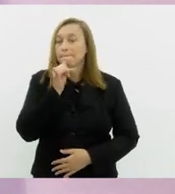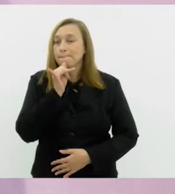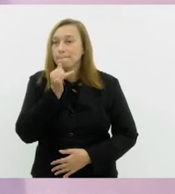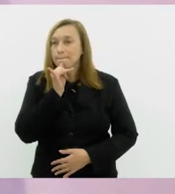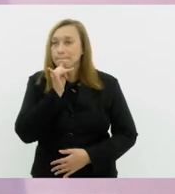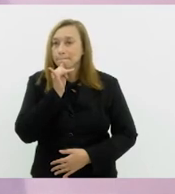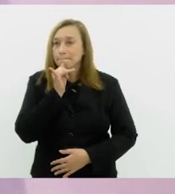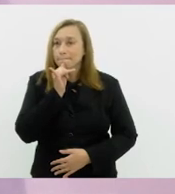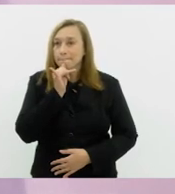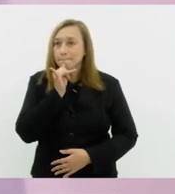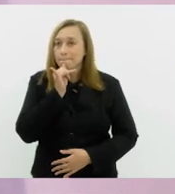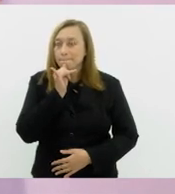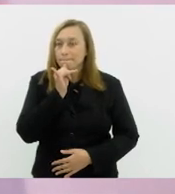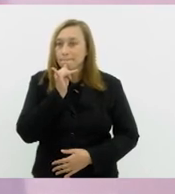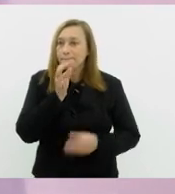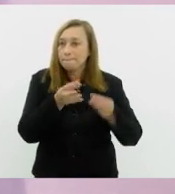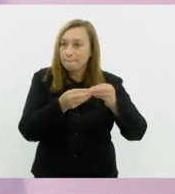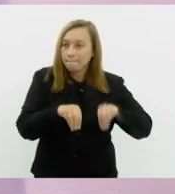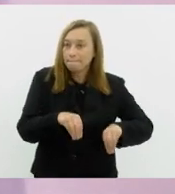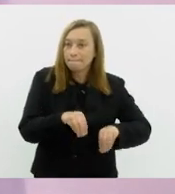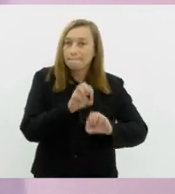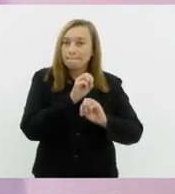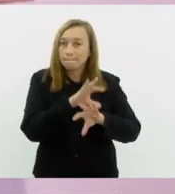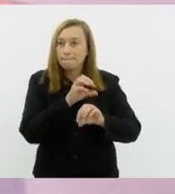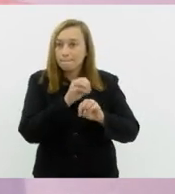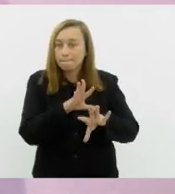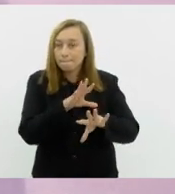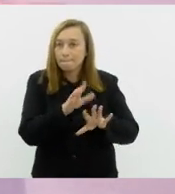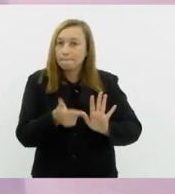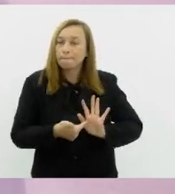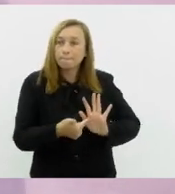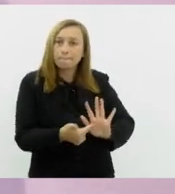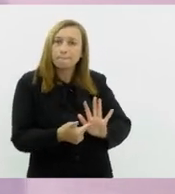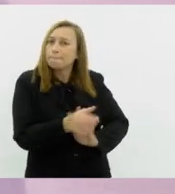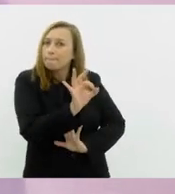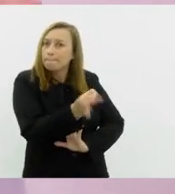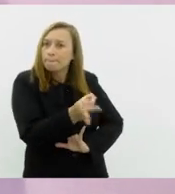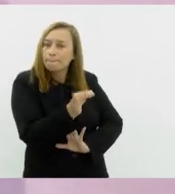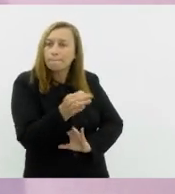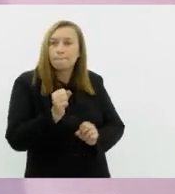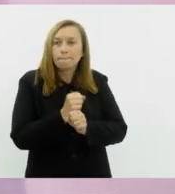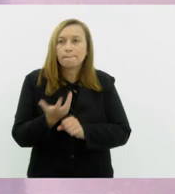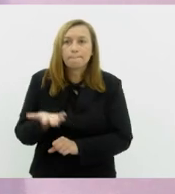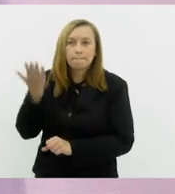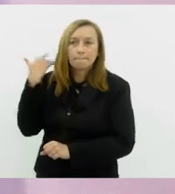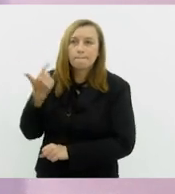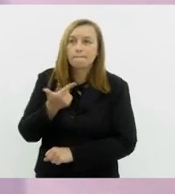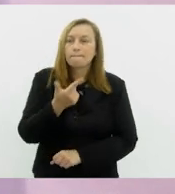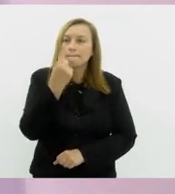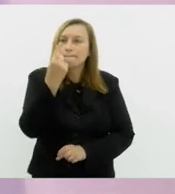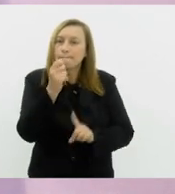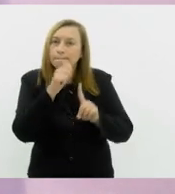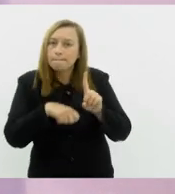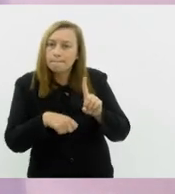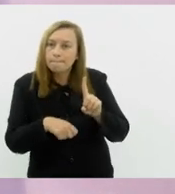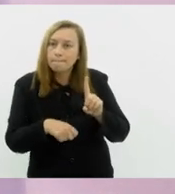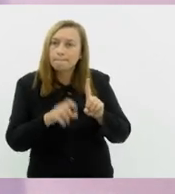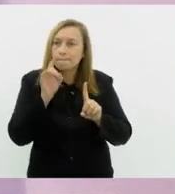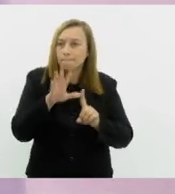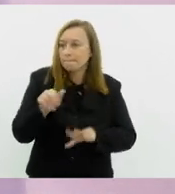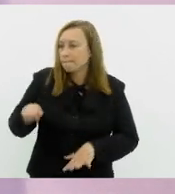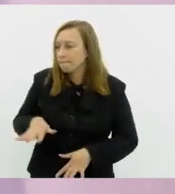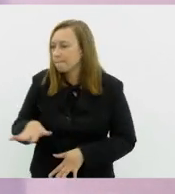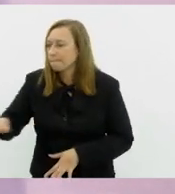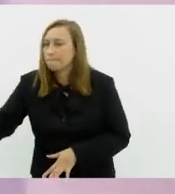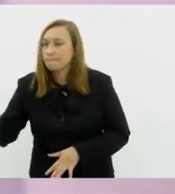o abismo educacional ele está colocado, é evidente. No ano passado, foi mais de um mês só na Maré,